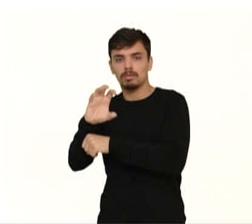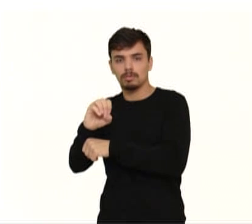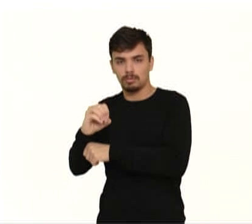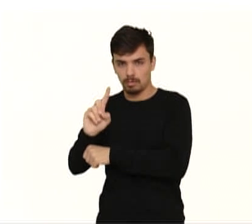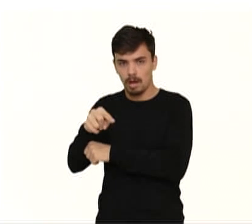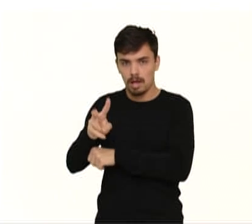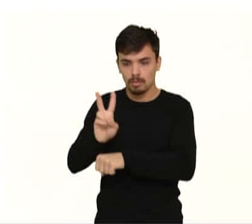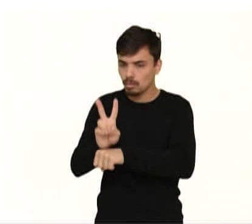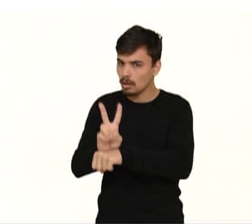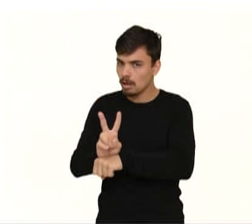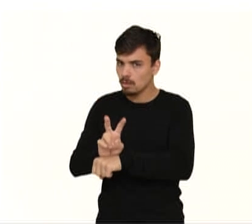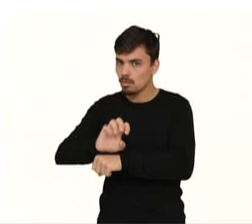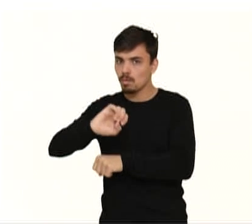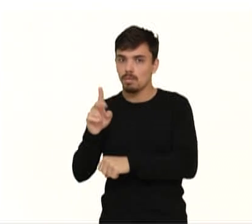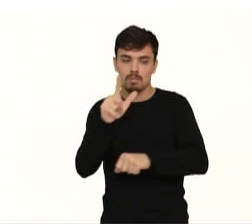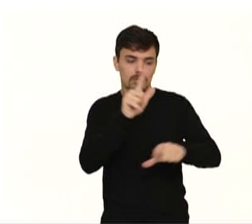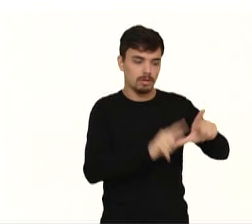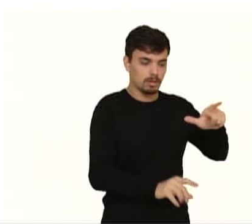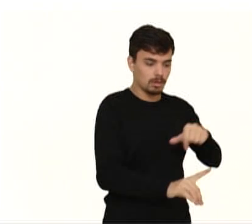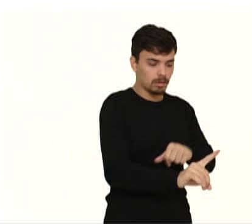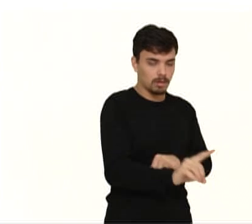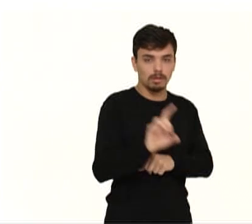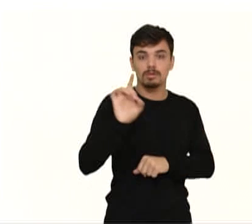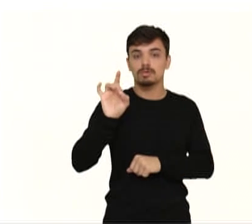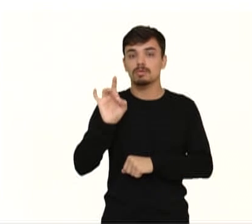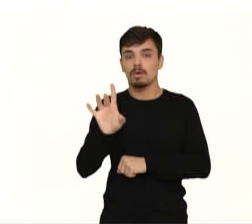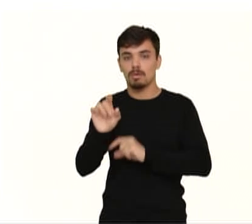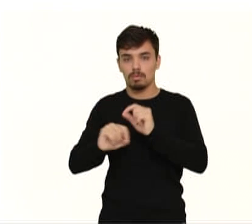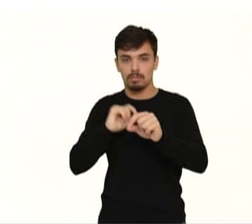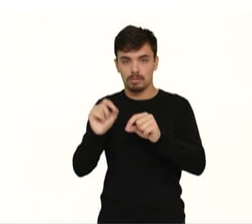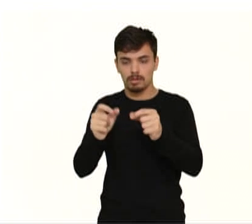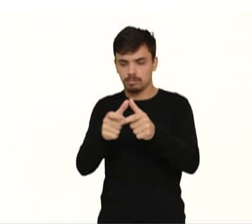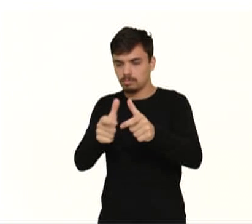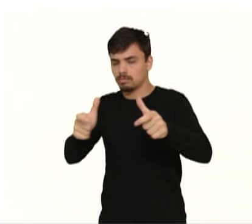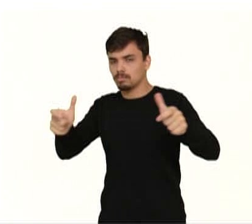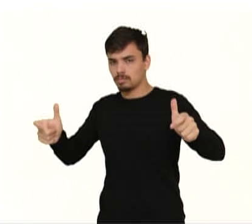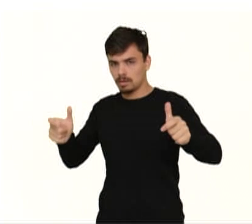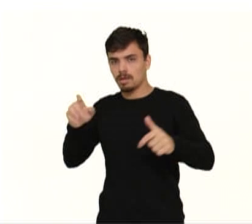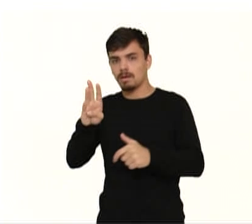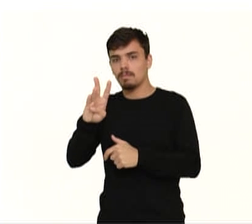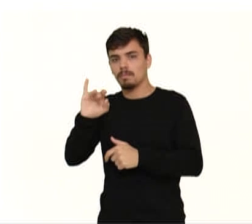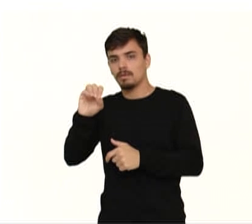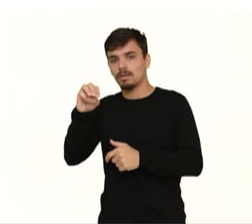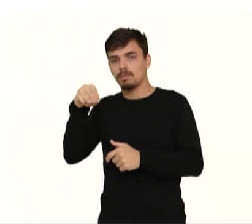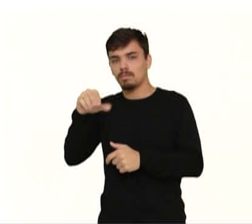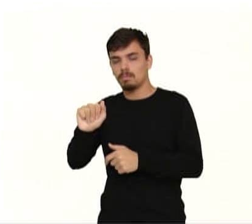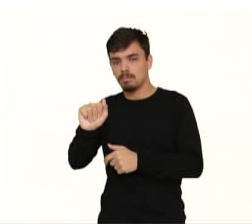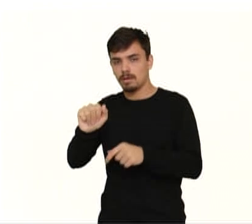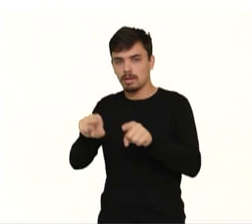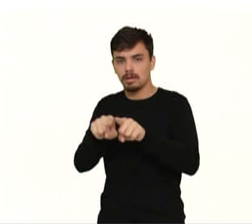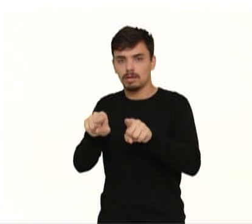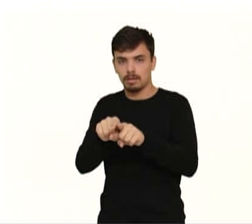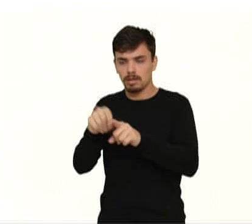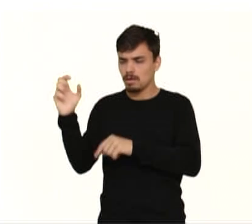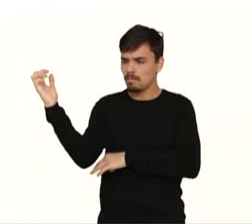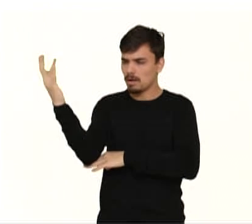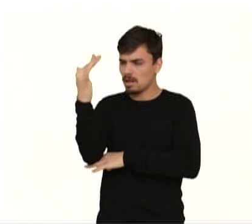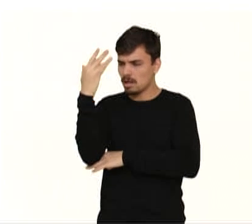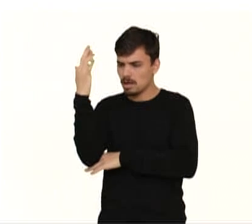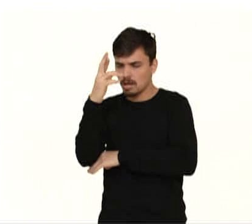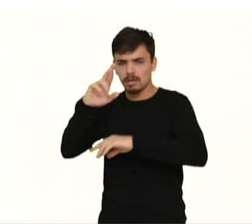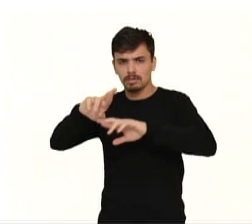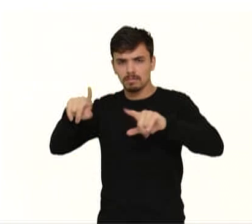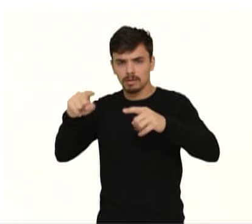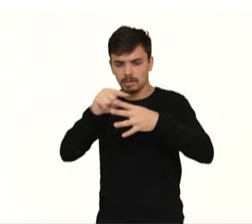preservados. Letra D, apenas os grandes biomas, por exemplo, a Mata Atlântica, Mata Amazônica, Cerrado e Caatinga. Ou